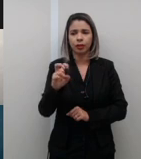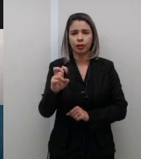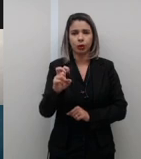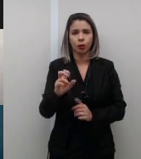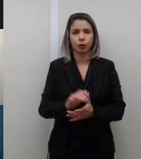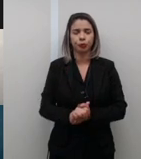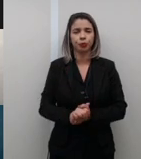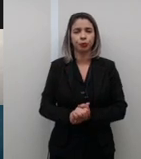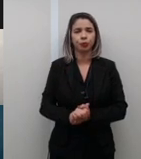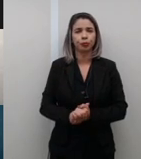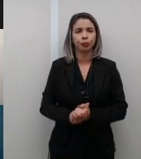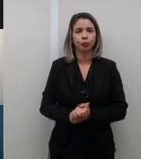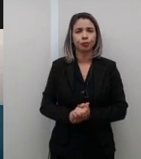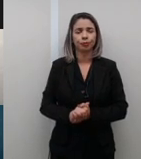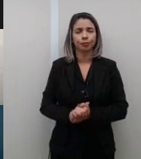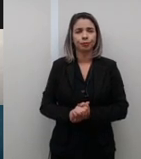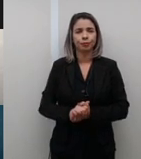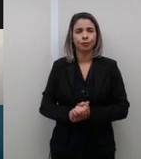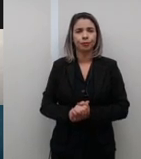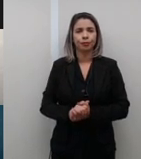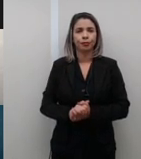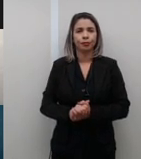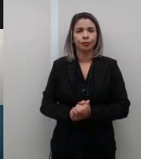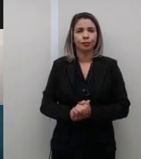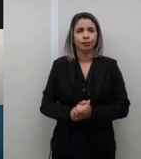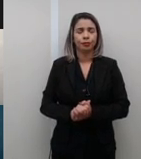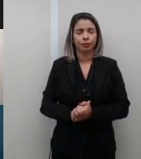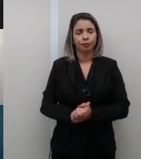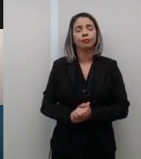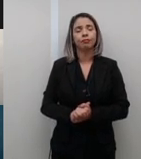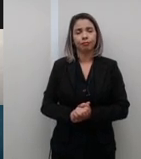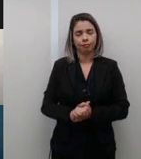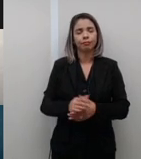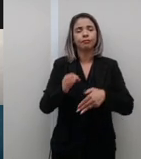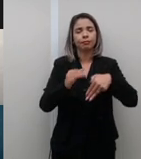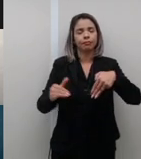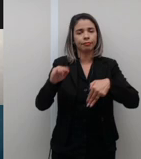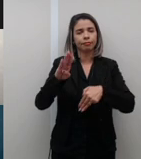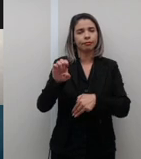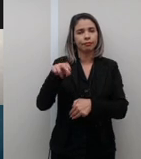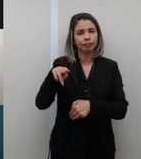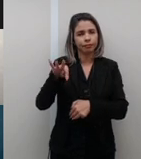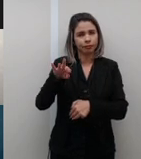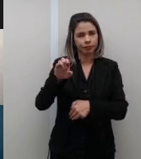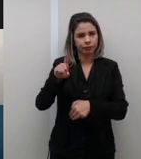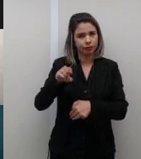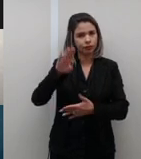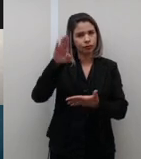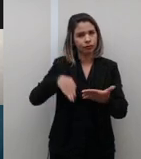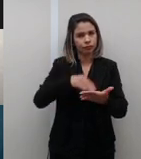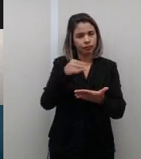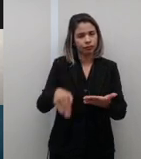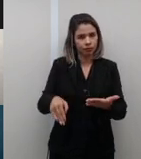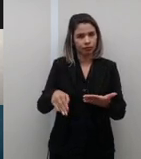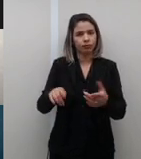isso mesmo. Ministro Benedito negou o provimento agravo interno, ministra Regina Helena Costa deu o provimento agravo interno por